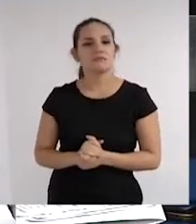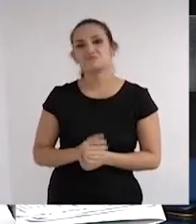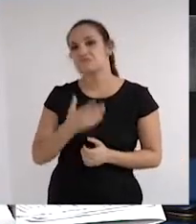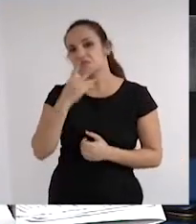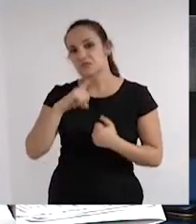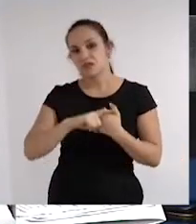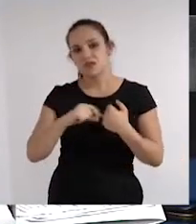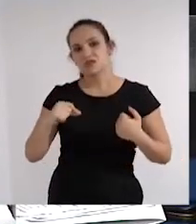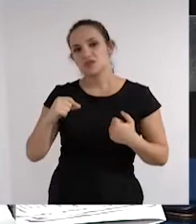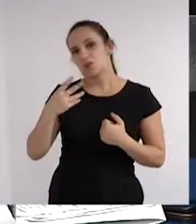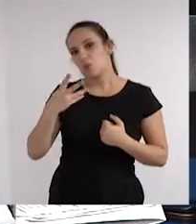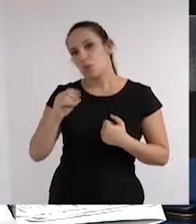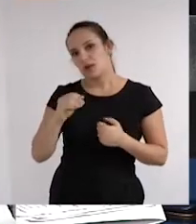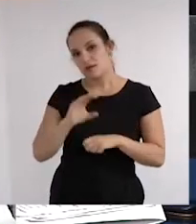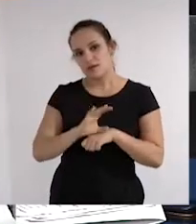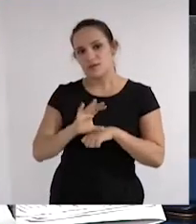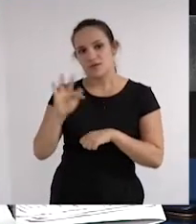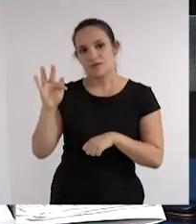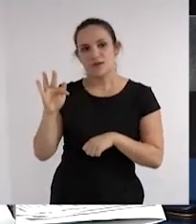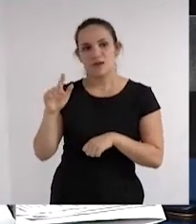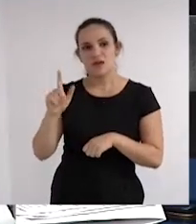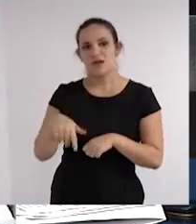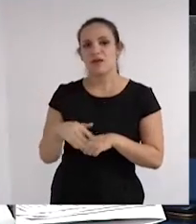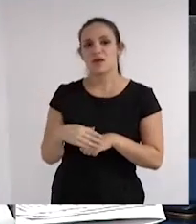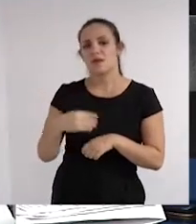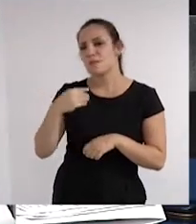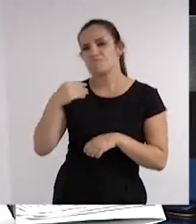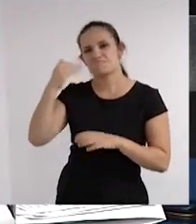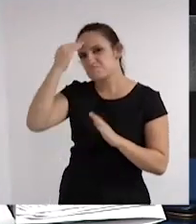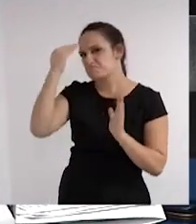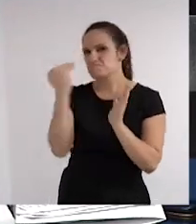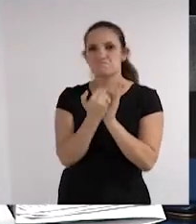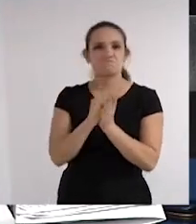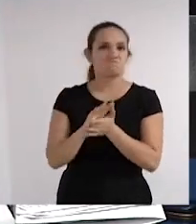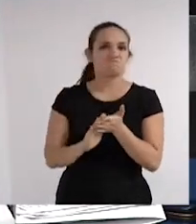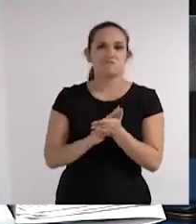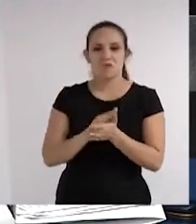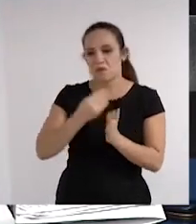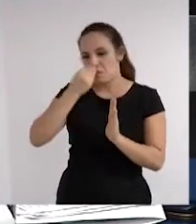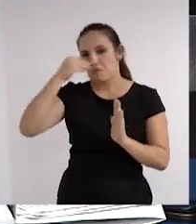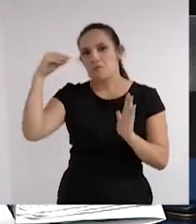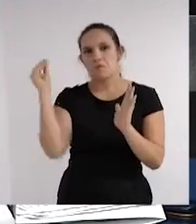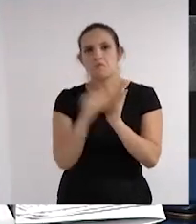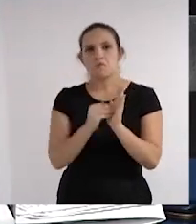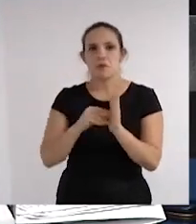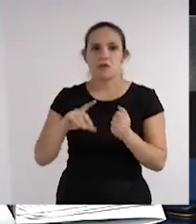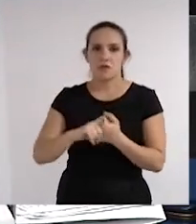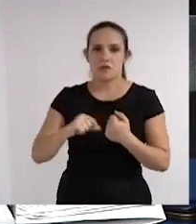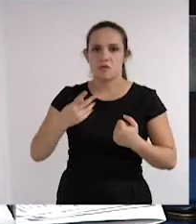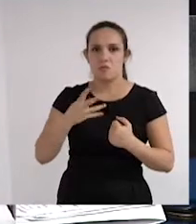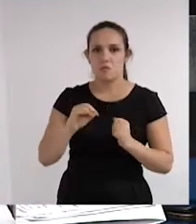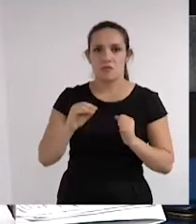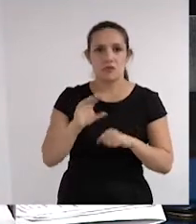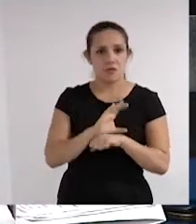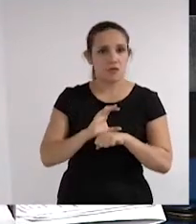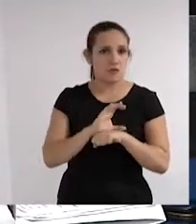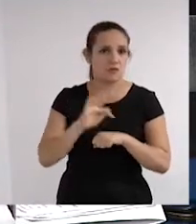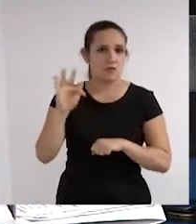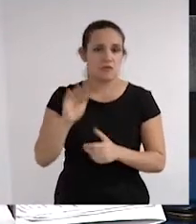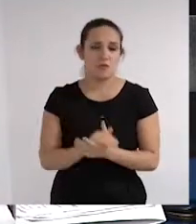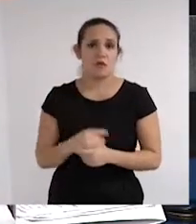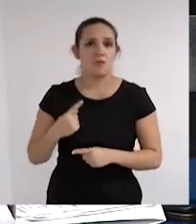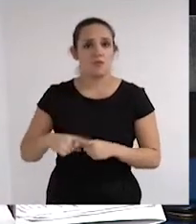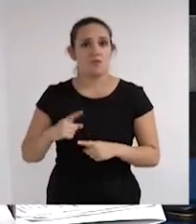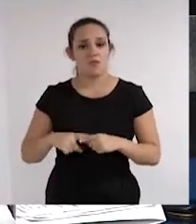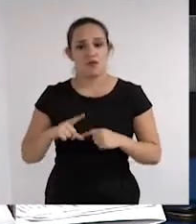literalmente, eu não vou usar o termo violado, absolutamente, foi desrespeitado o artigo 40 da Constituição, que fala exatamente do